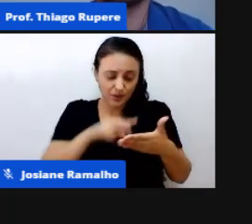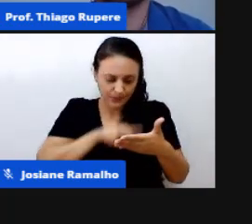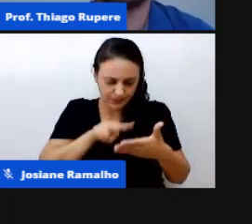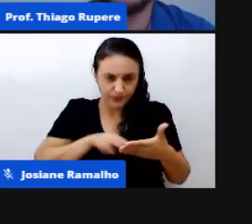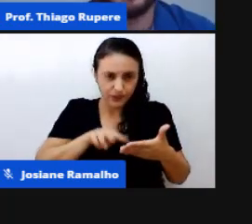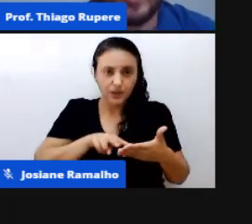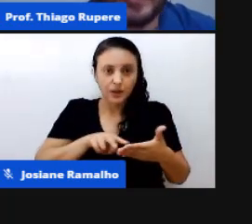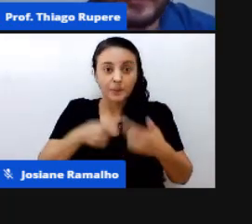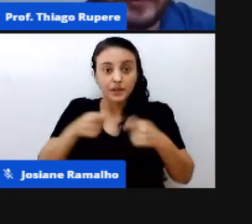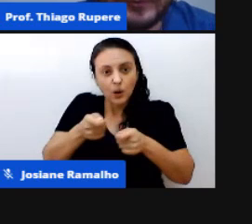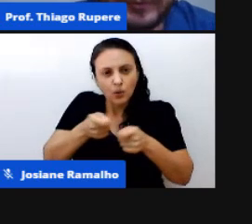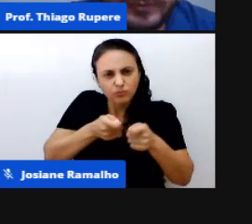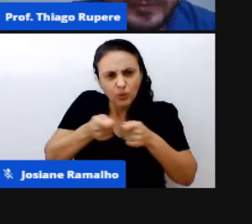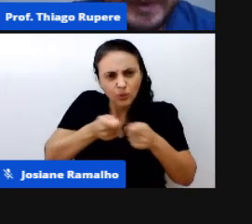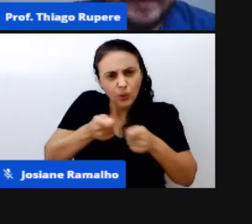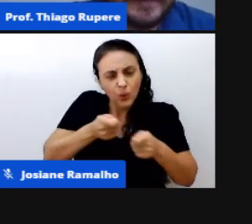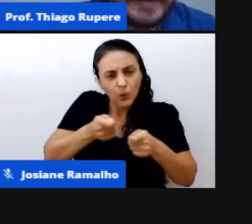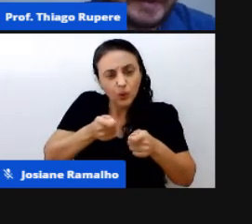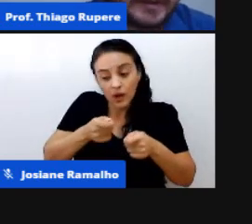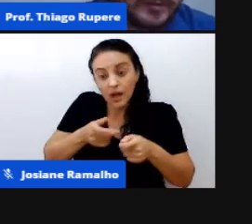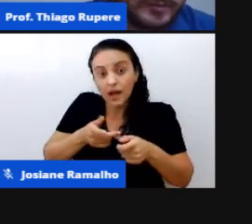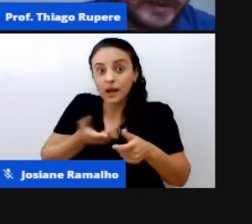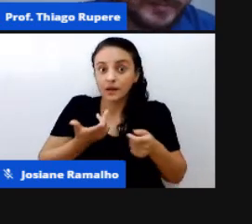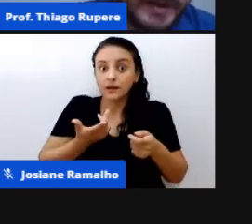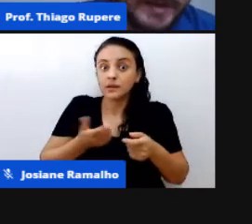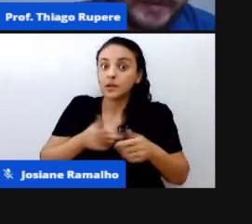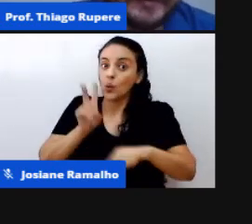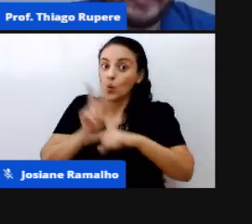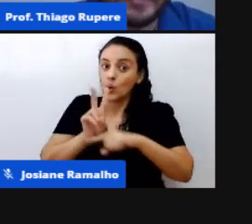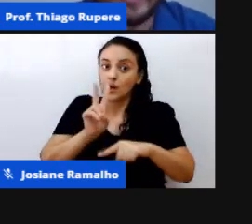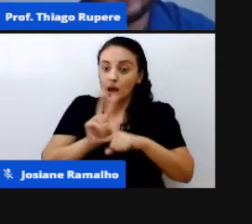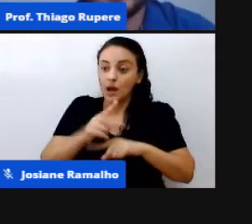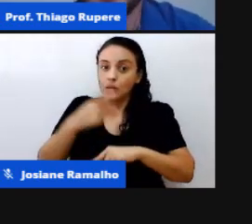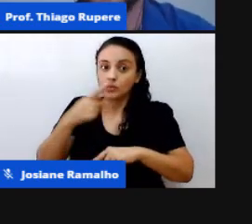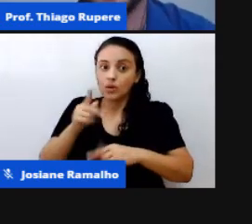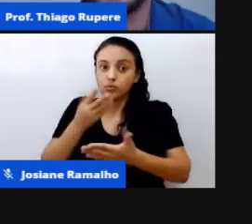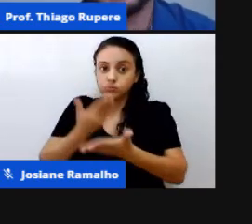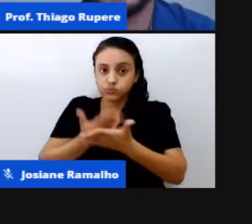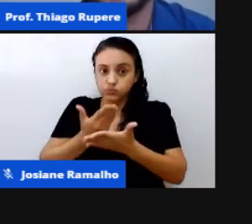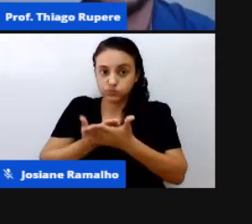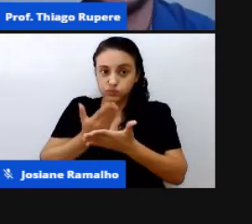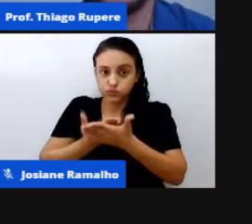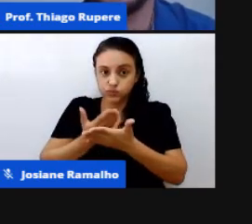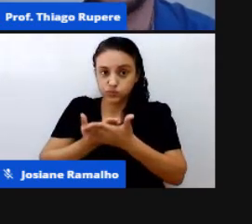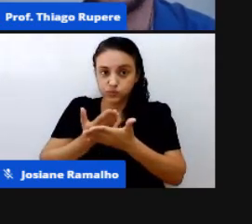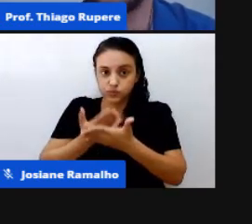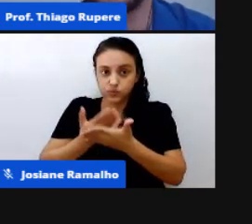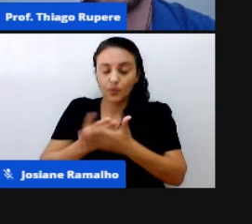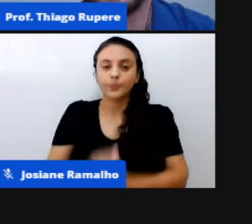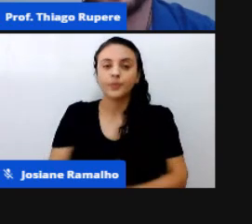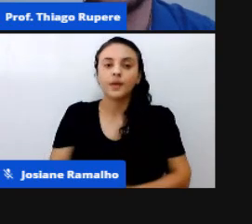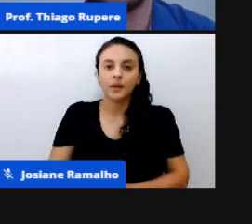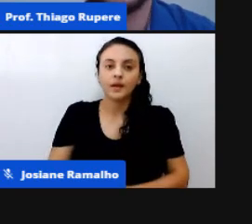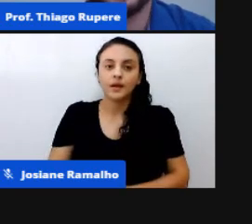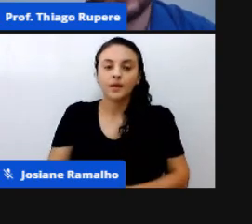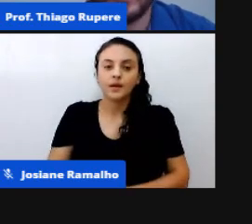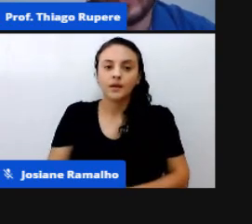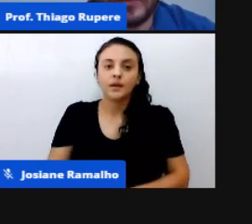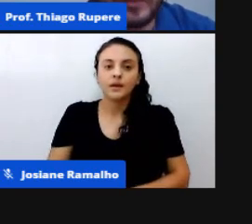policiando, cuidando do seu próprio estudo. E uma das palavras-chave aí das metodologias ativas